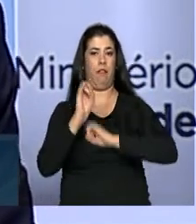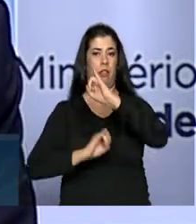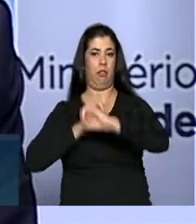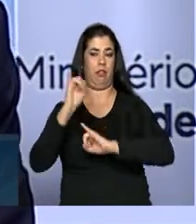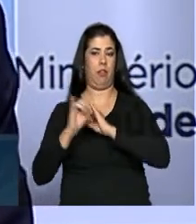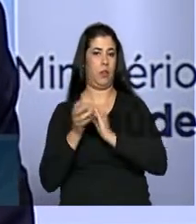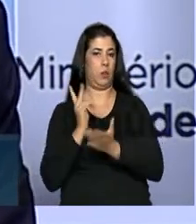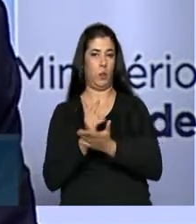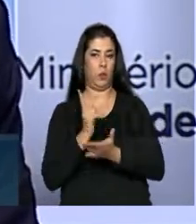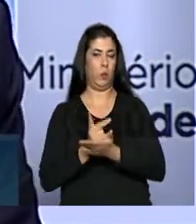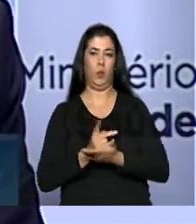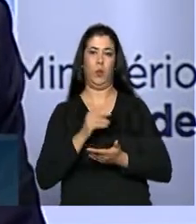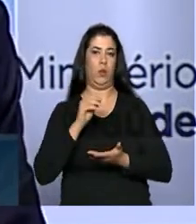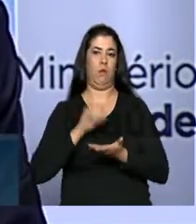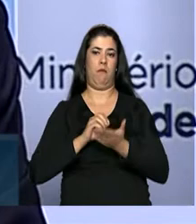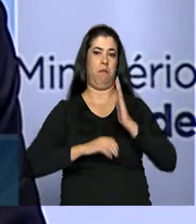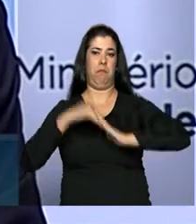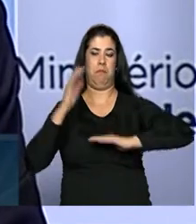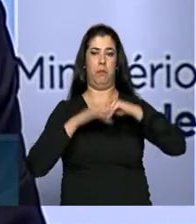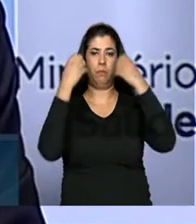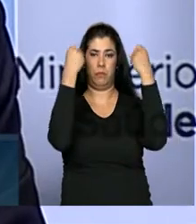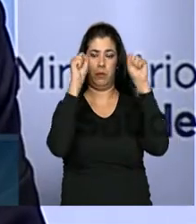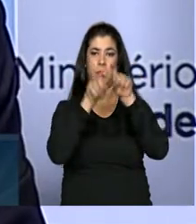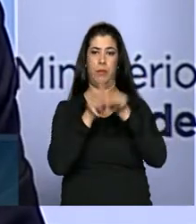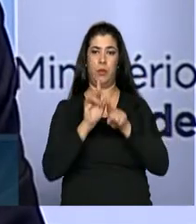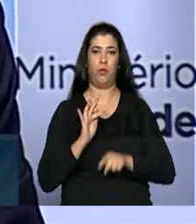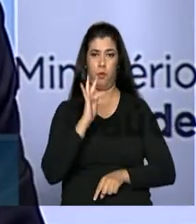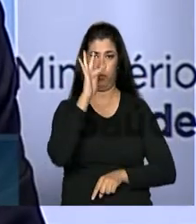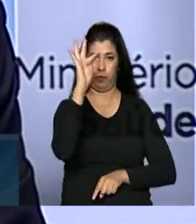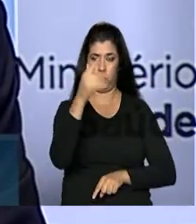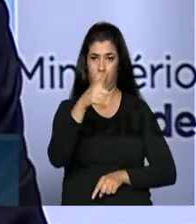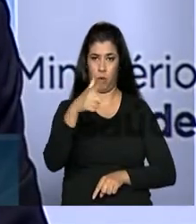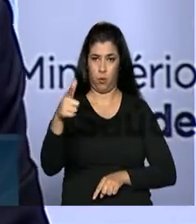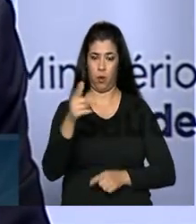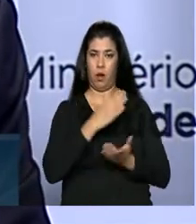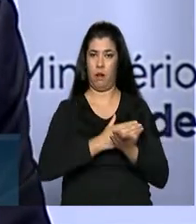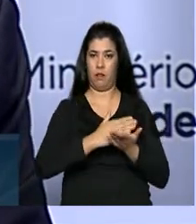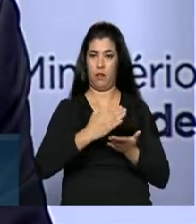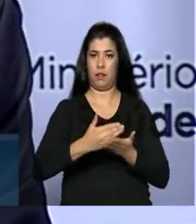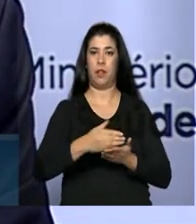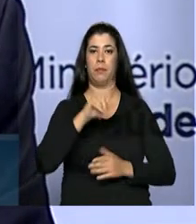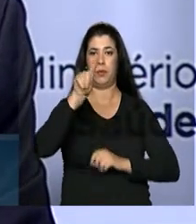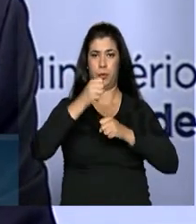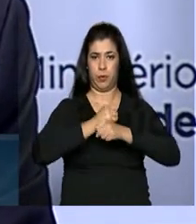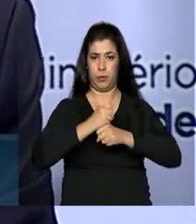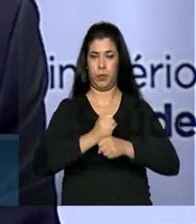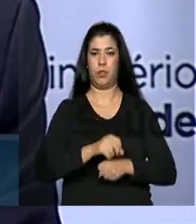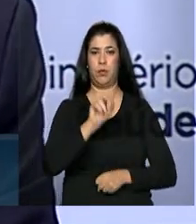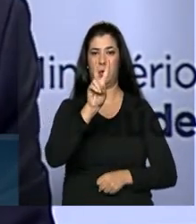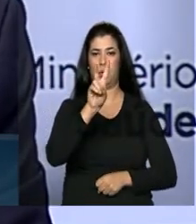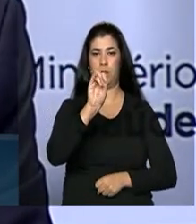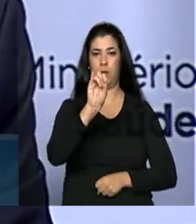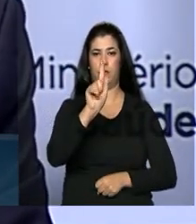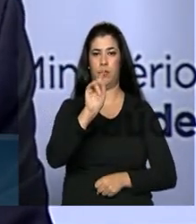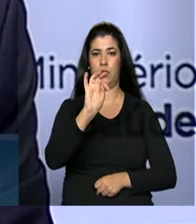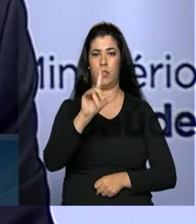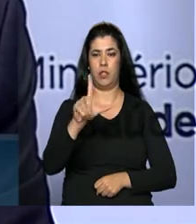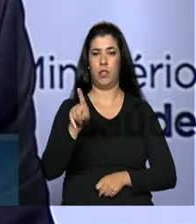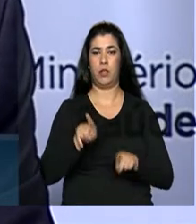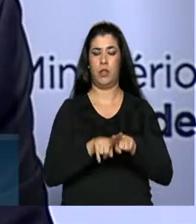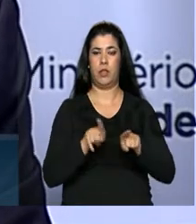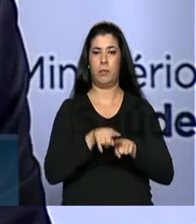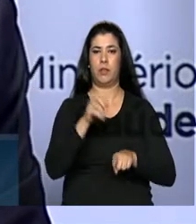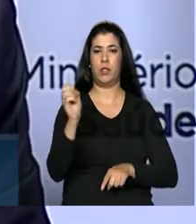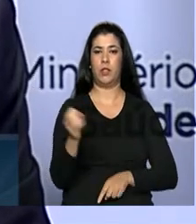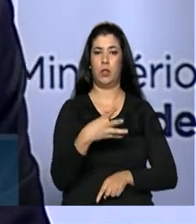Então, a partir das próximas edições do Vigitel, nós vamos ter que avançar, mas é importante isso, né? À medida que nós